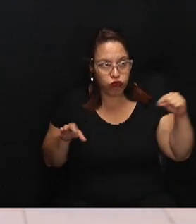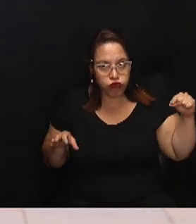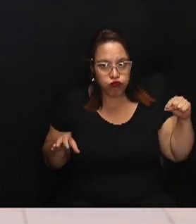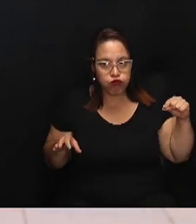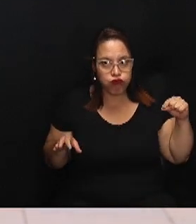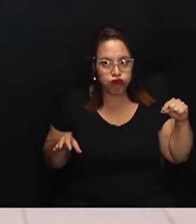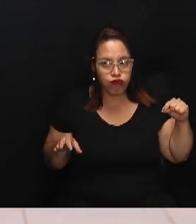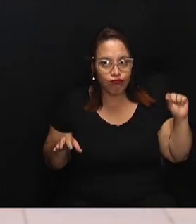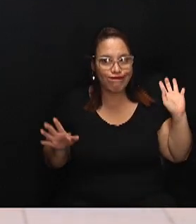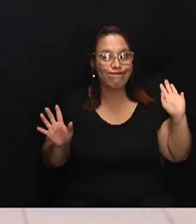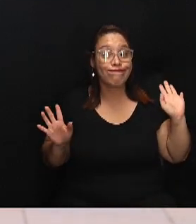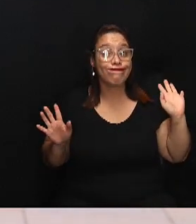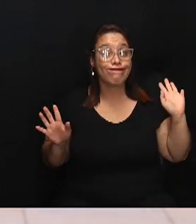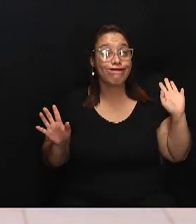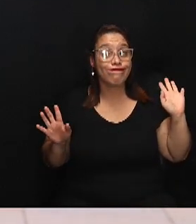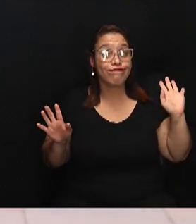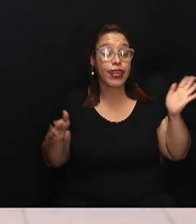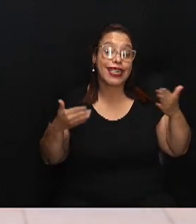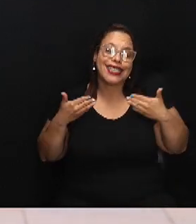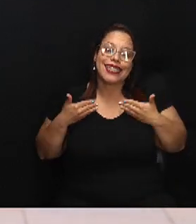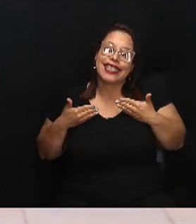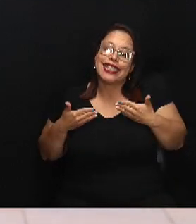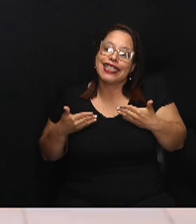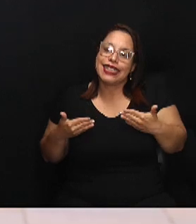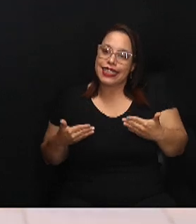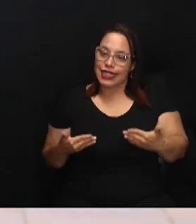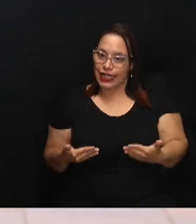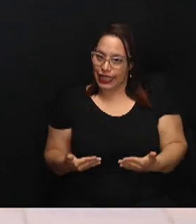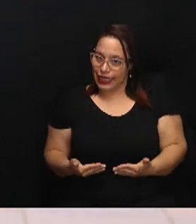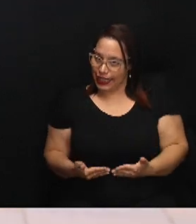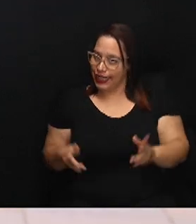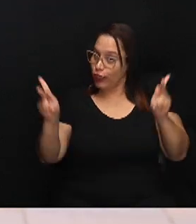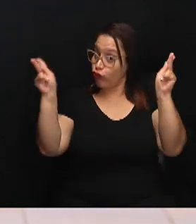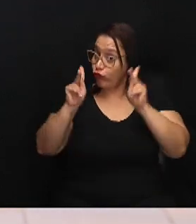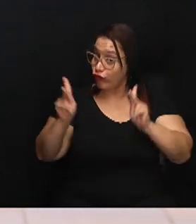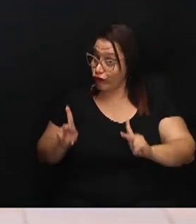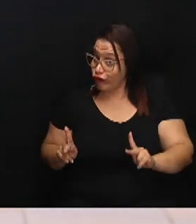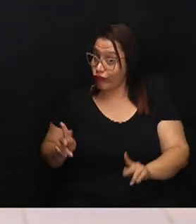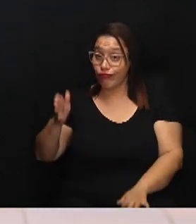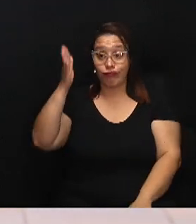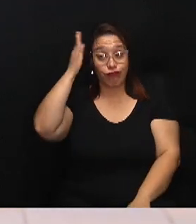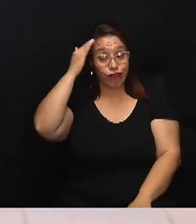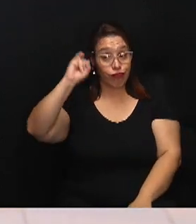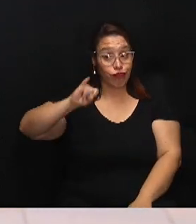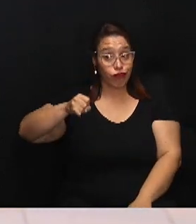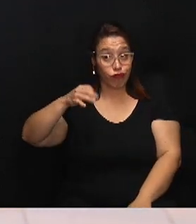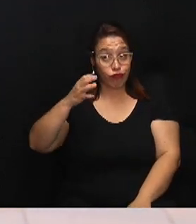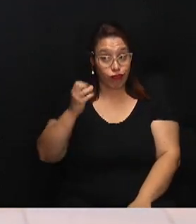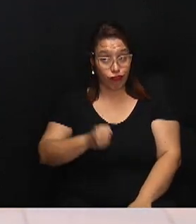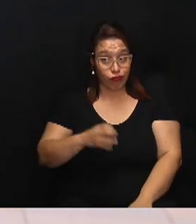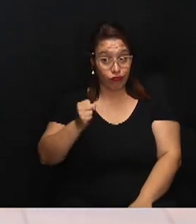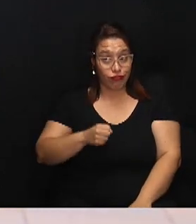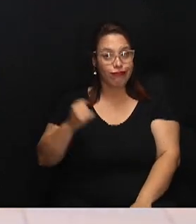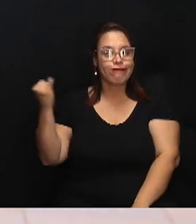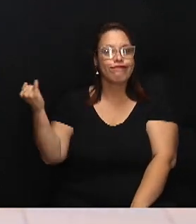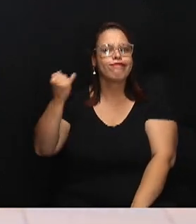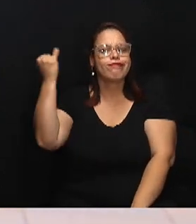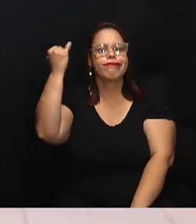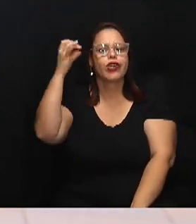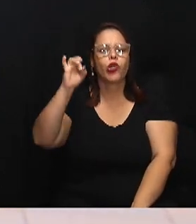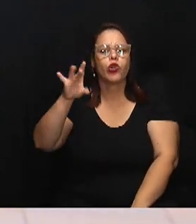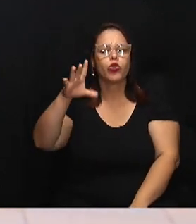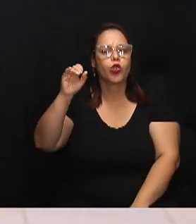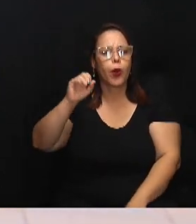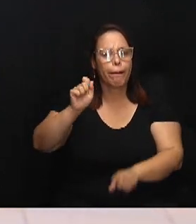faz que deixa você mais tranquilo, que deixa você em paz? Você sabe que nós estamos no Janeiro Branco e é sempre importante, não só neste mês